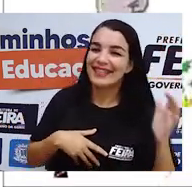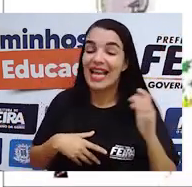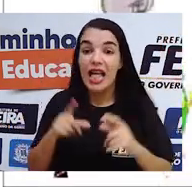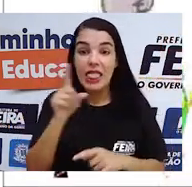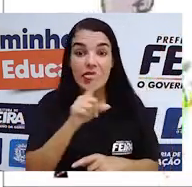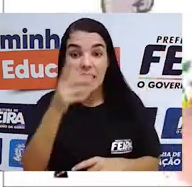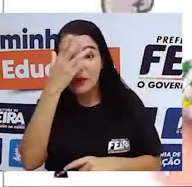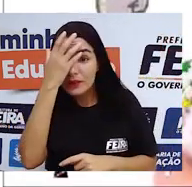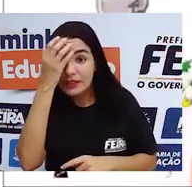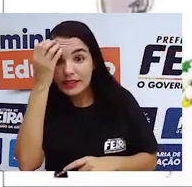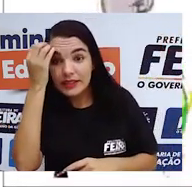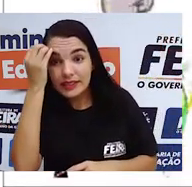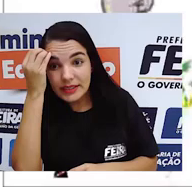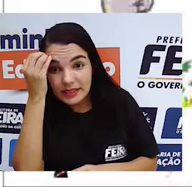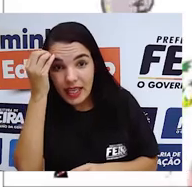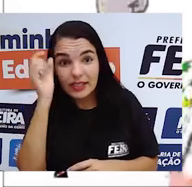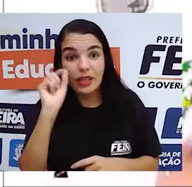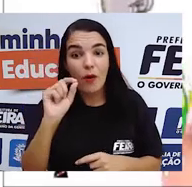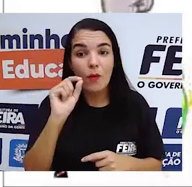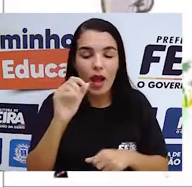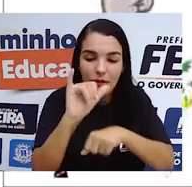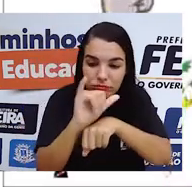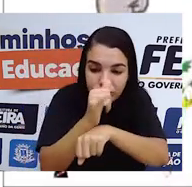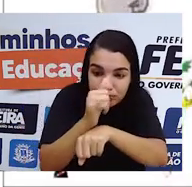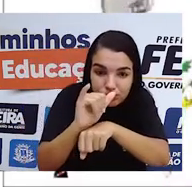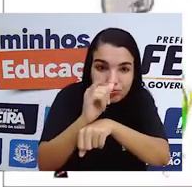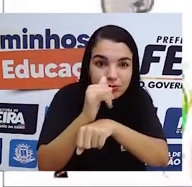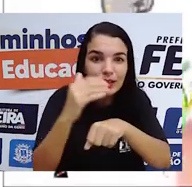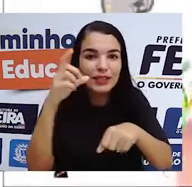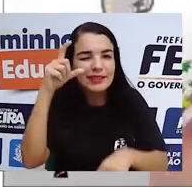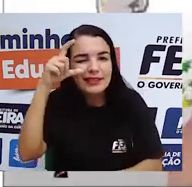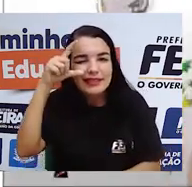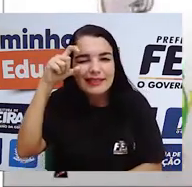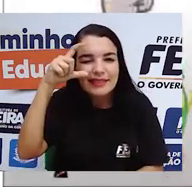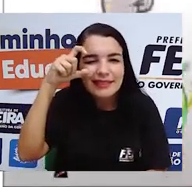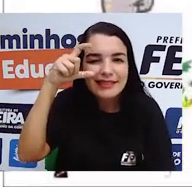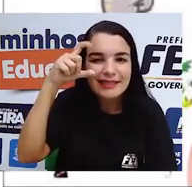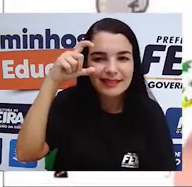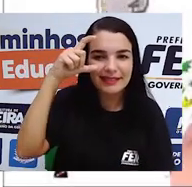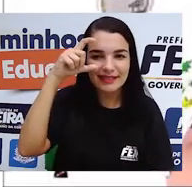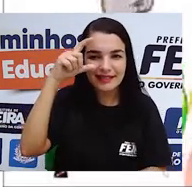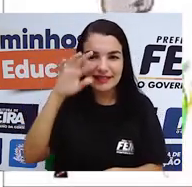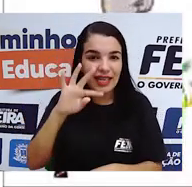colocar essa atividade para eu ver lá no Instagram, beleza? Coloca lá no